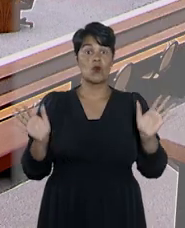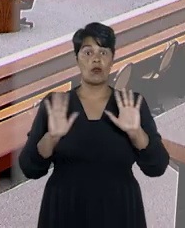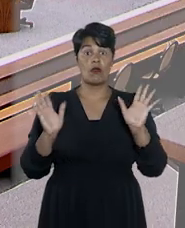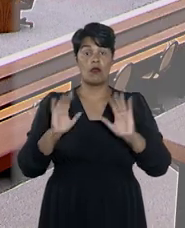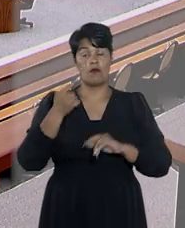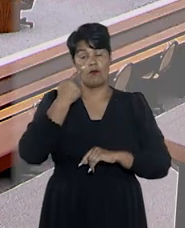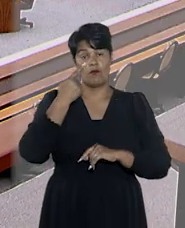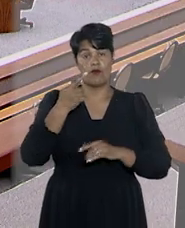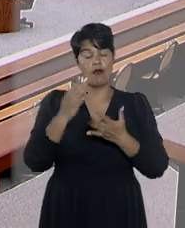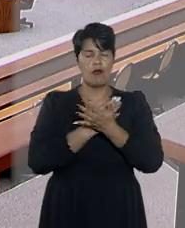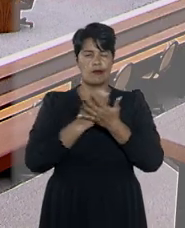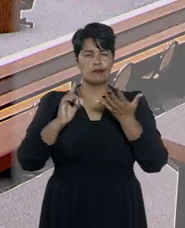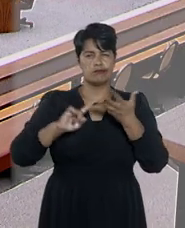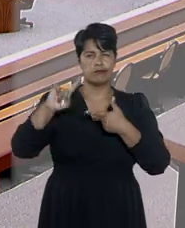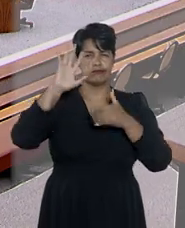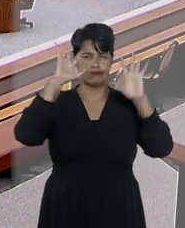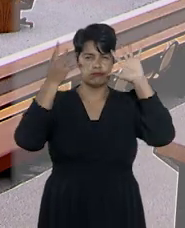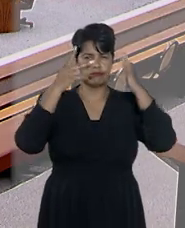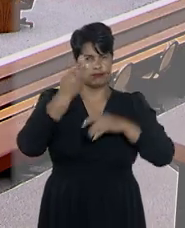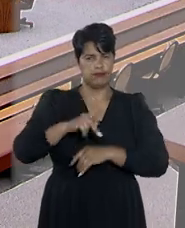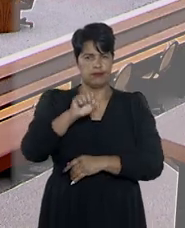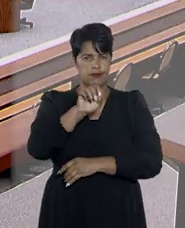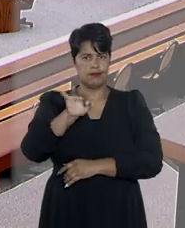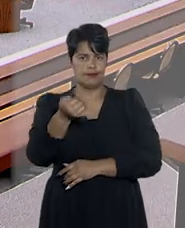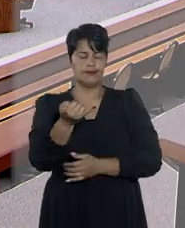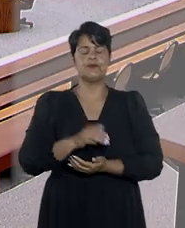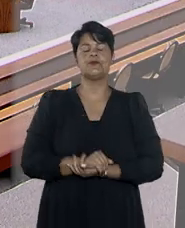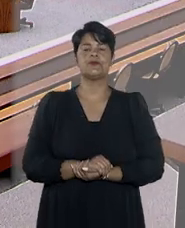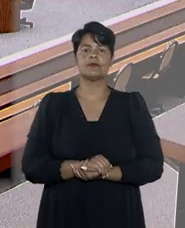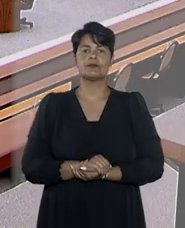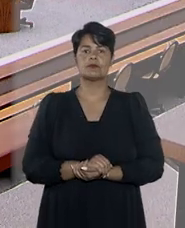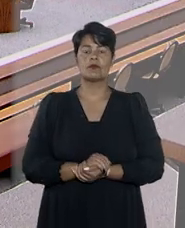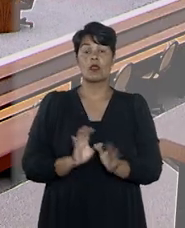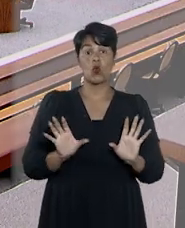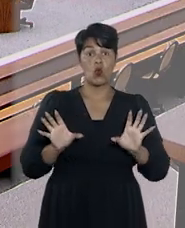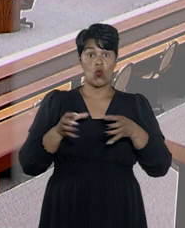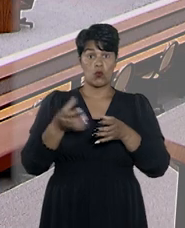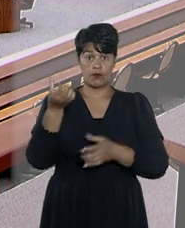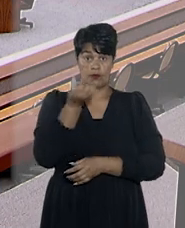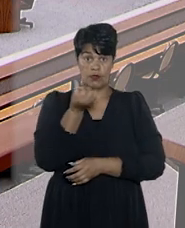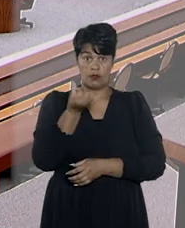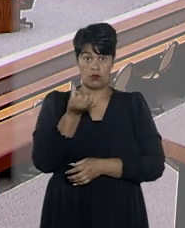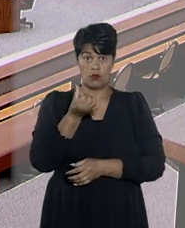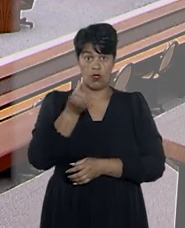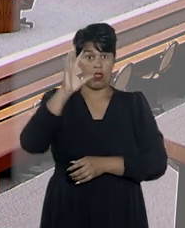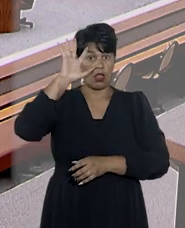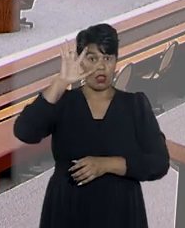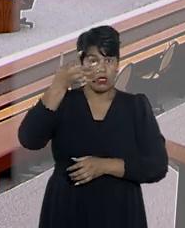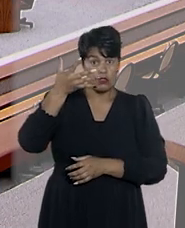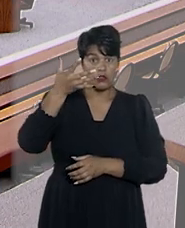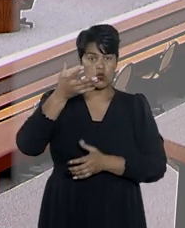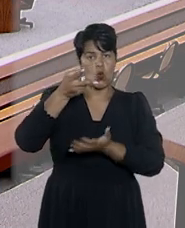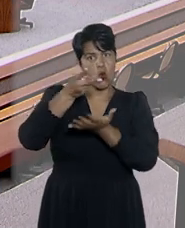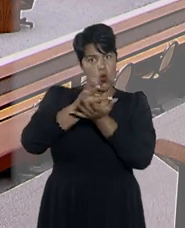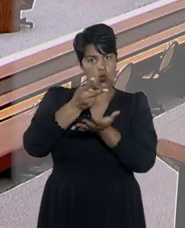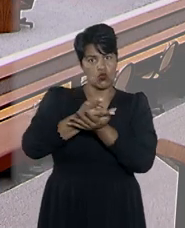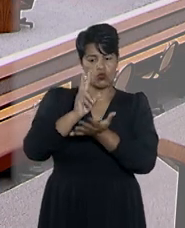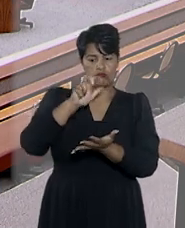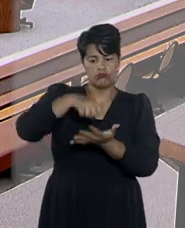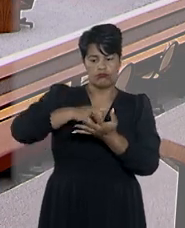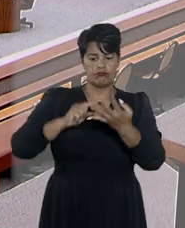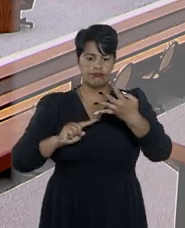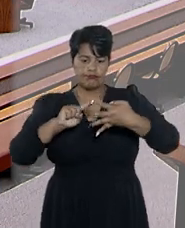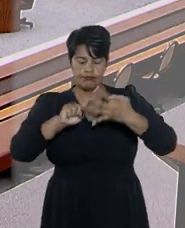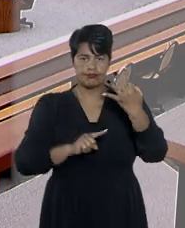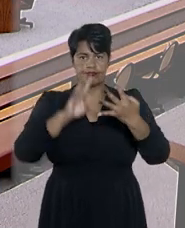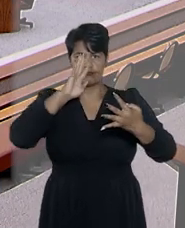Olá, conheça algumas das recentes decisões do STJ. Por maioria de votos, a sexta turma manteve a anulação do Tribunal do Júri que